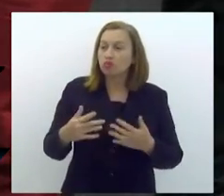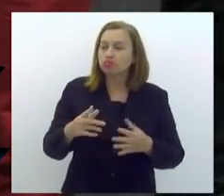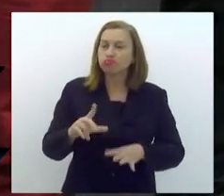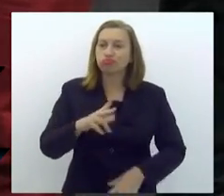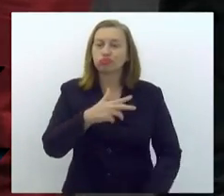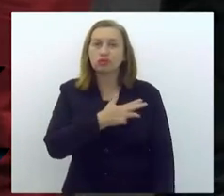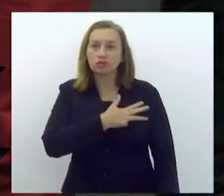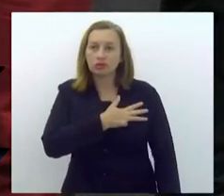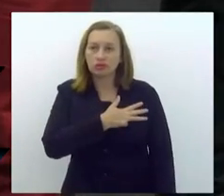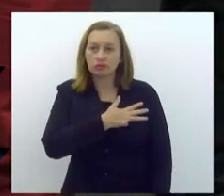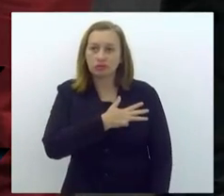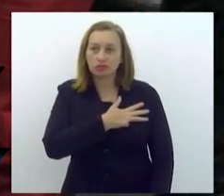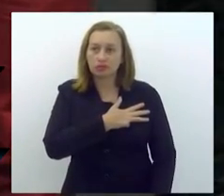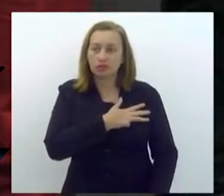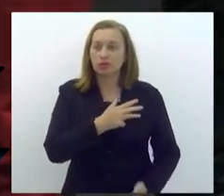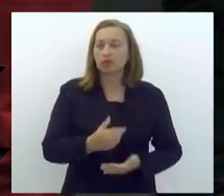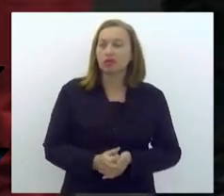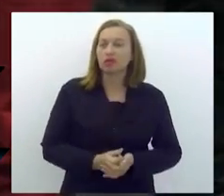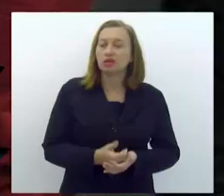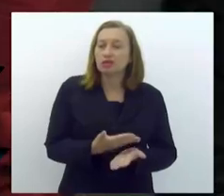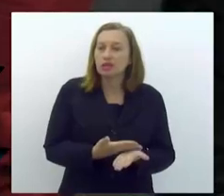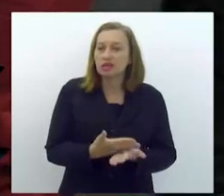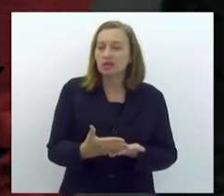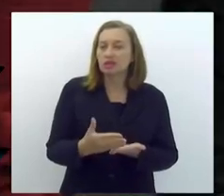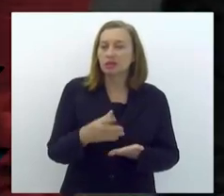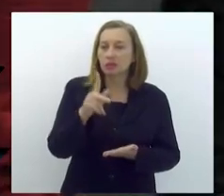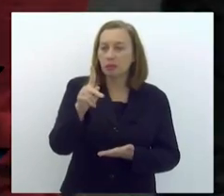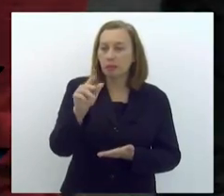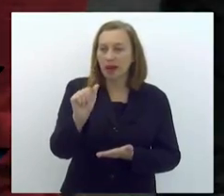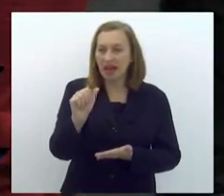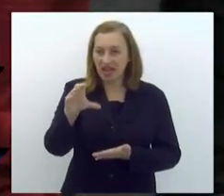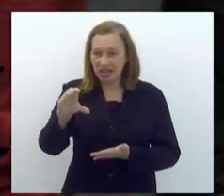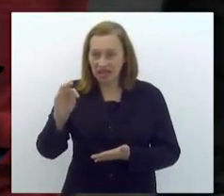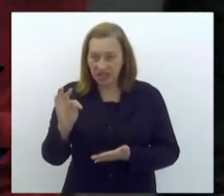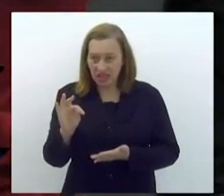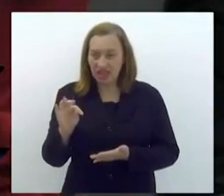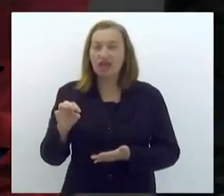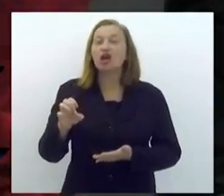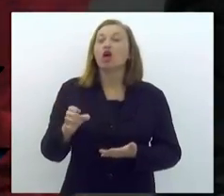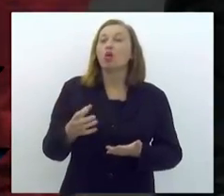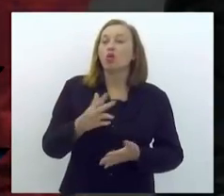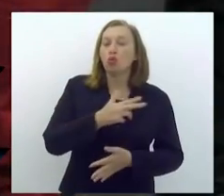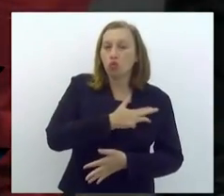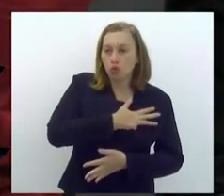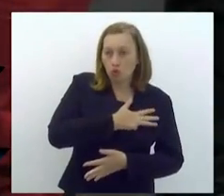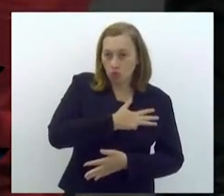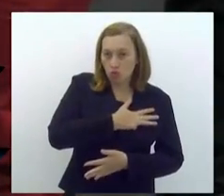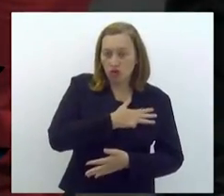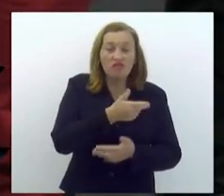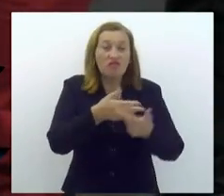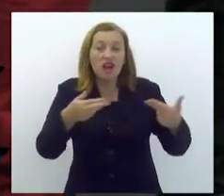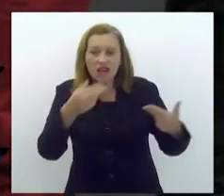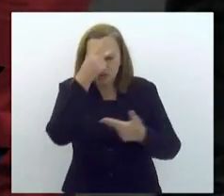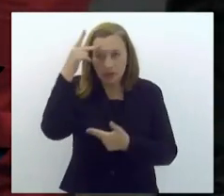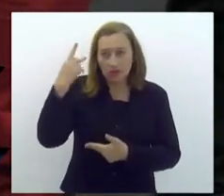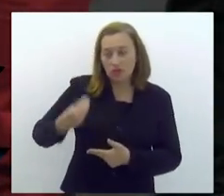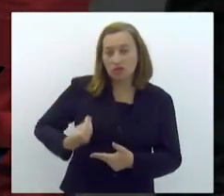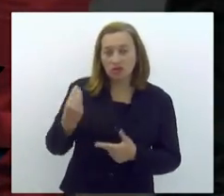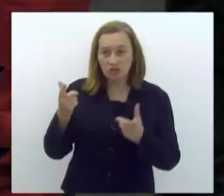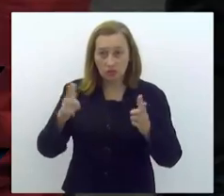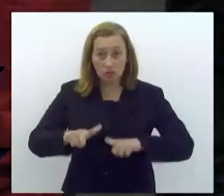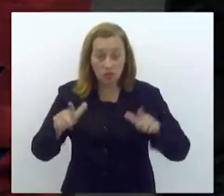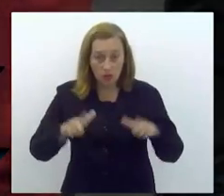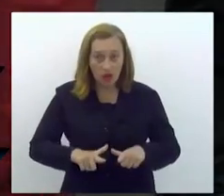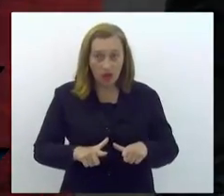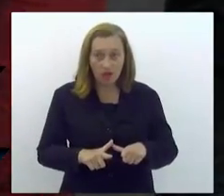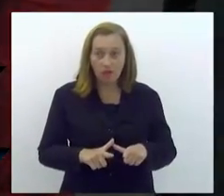aqui na ocasião do lançamento do PAC o Lula numa plateia que qual várias pessoas aqui estavam presentes